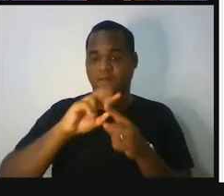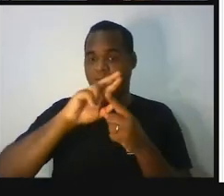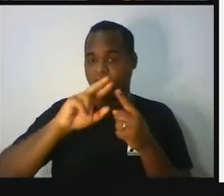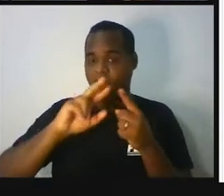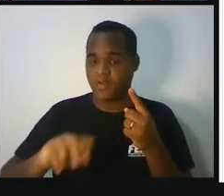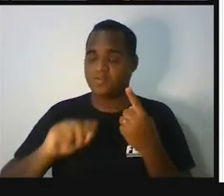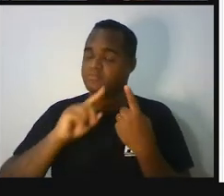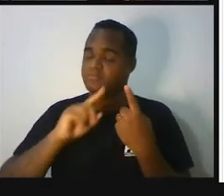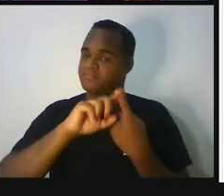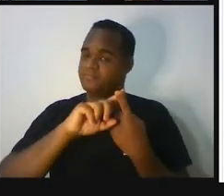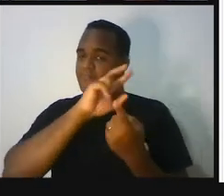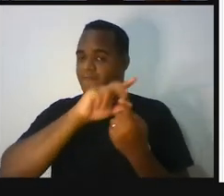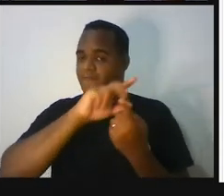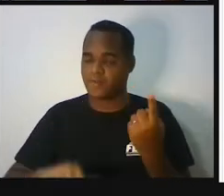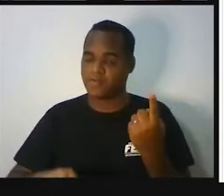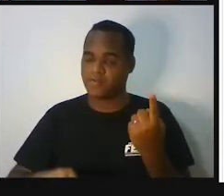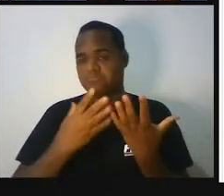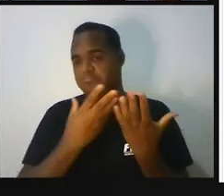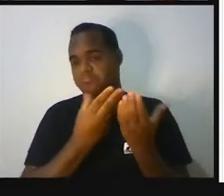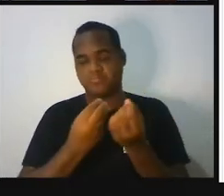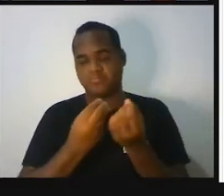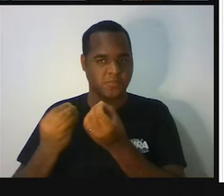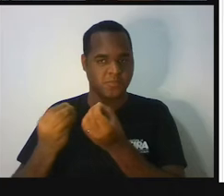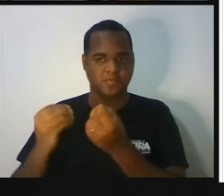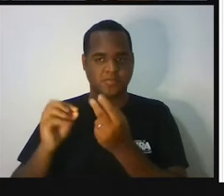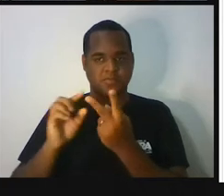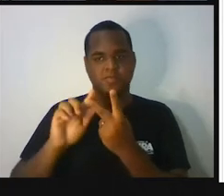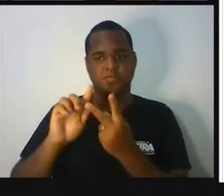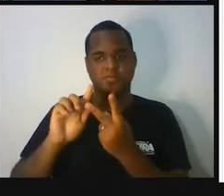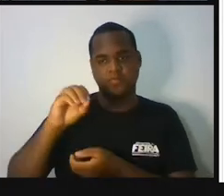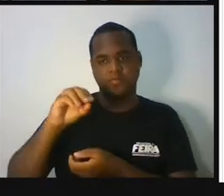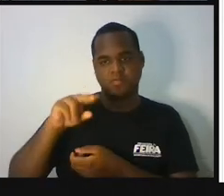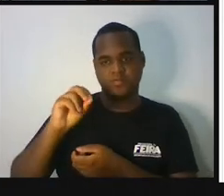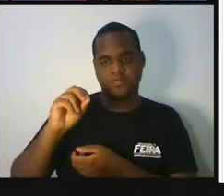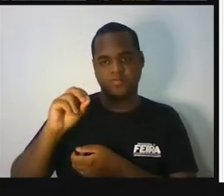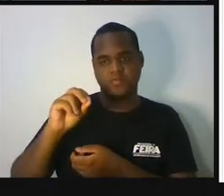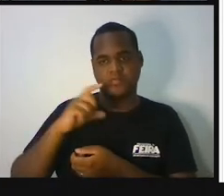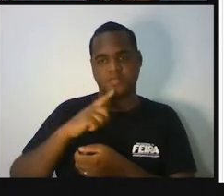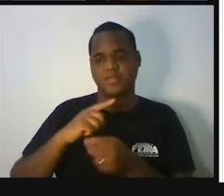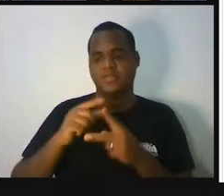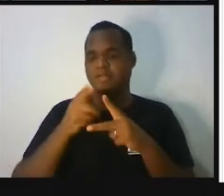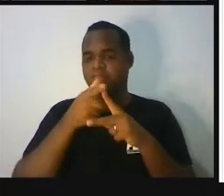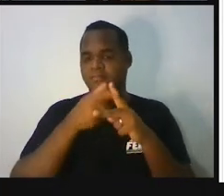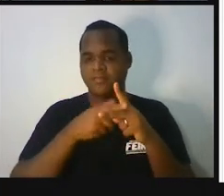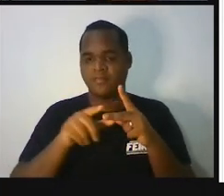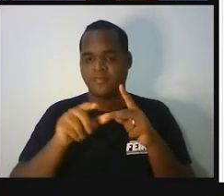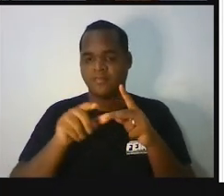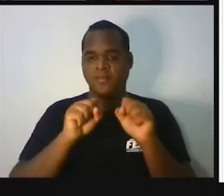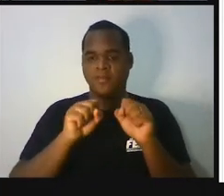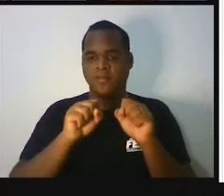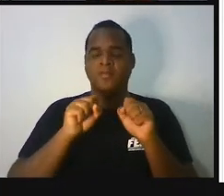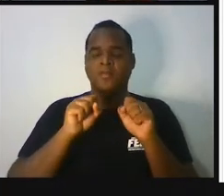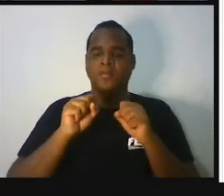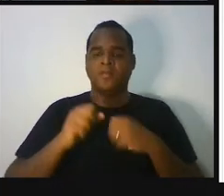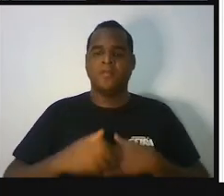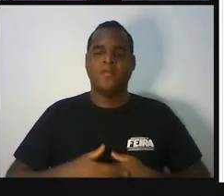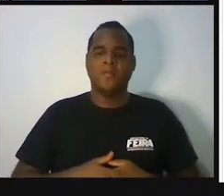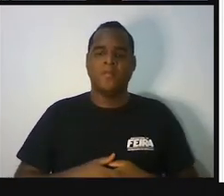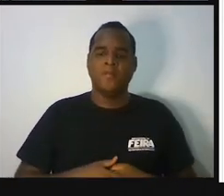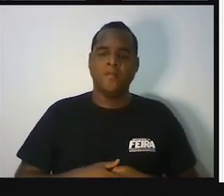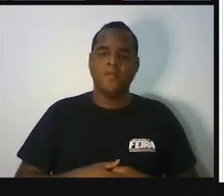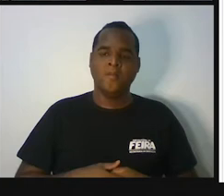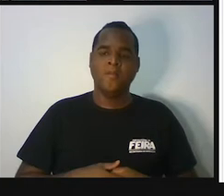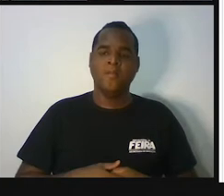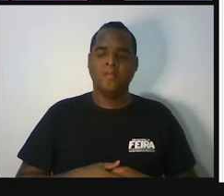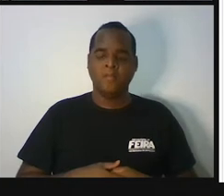significa vários ou muito. Gono significa ângulo. Ah, professor, saquei.